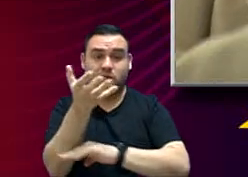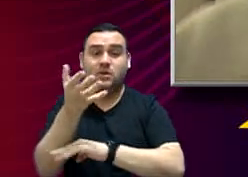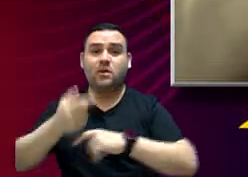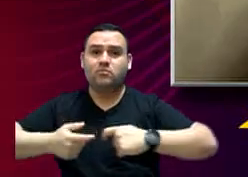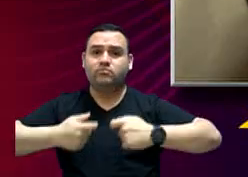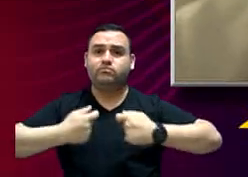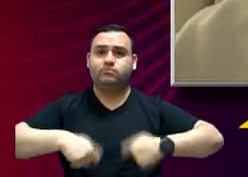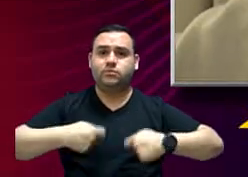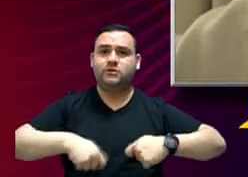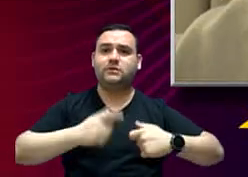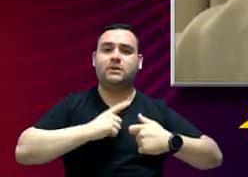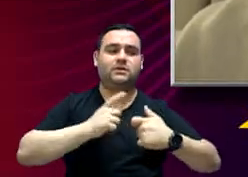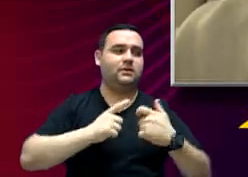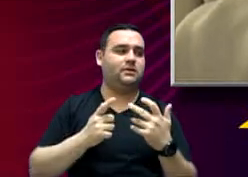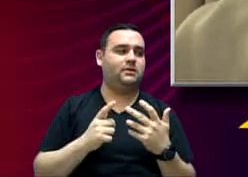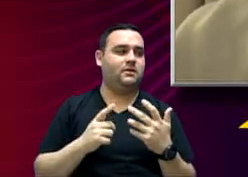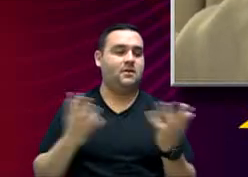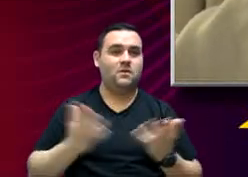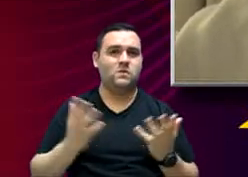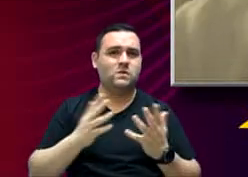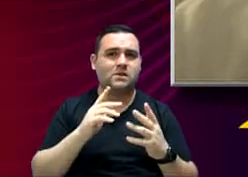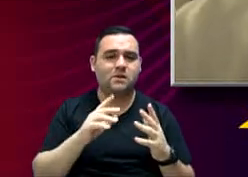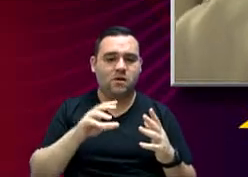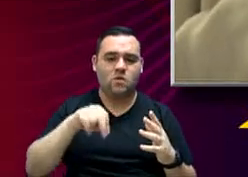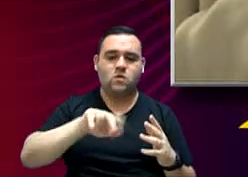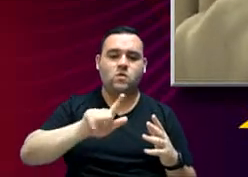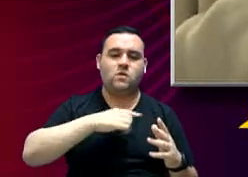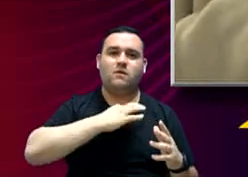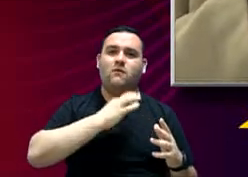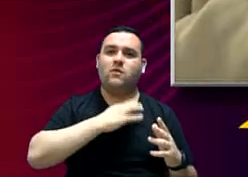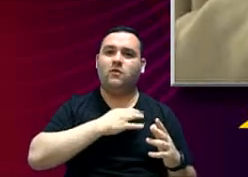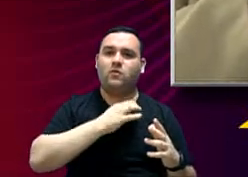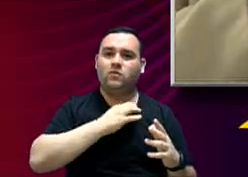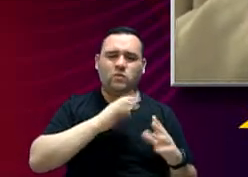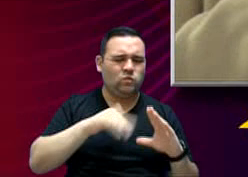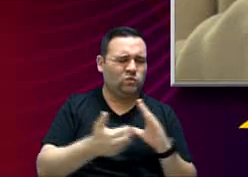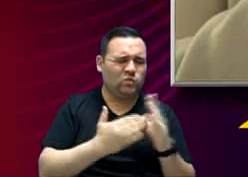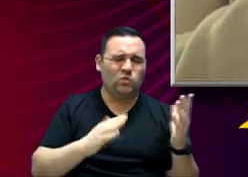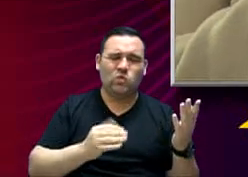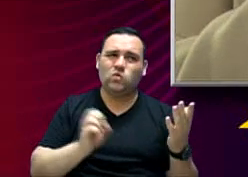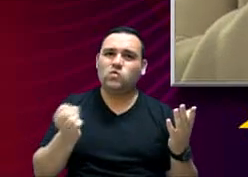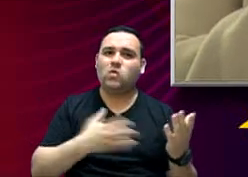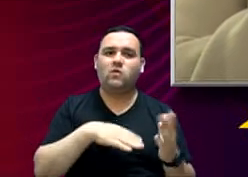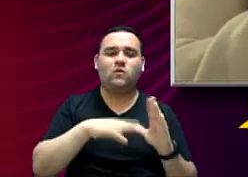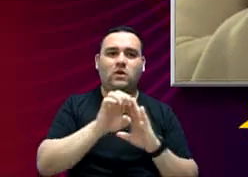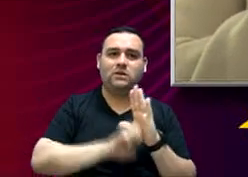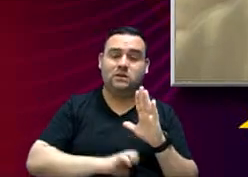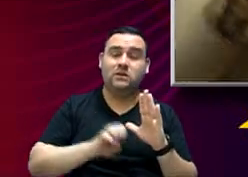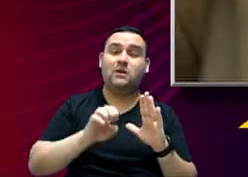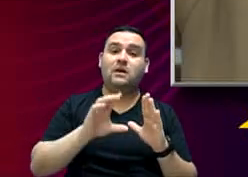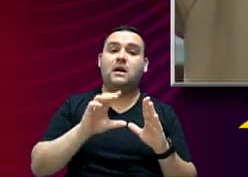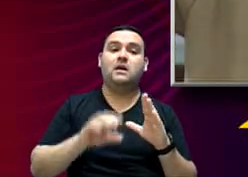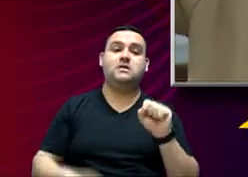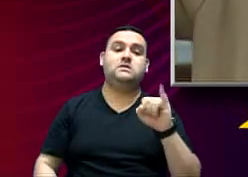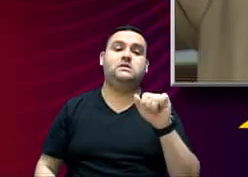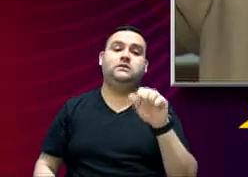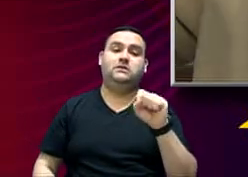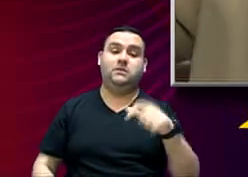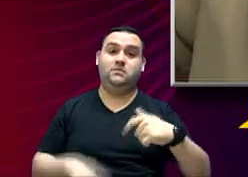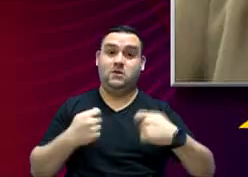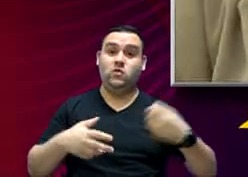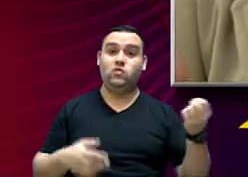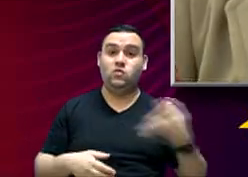deva passar todas as ONGs por um novo edital, que a CIAS terá que lançar um novo edital.